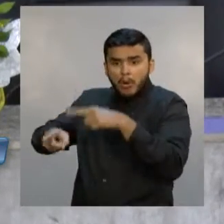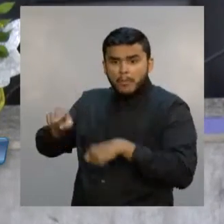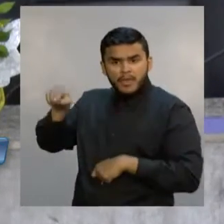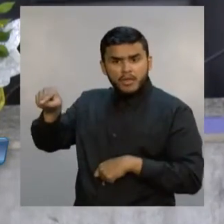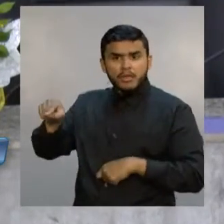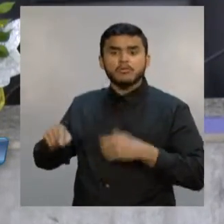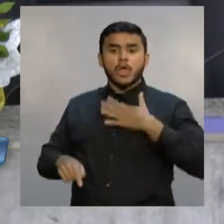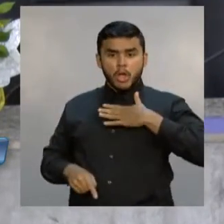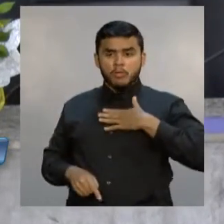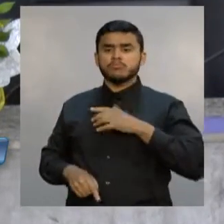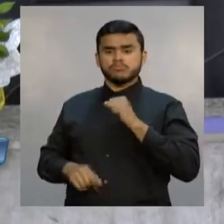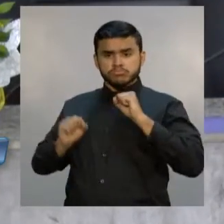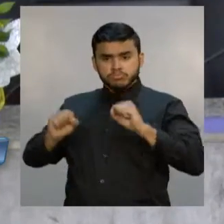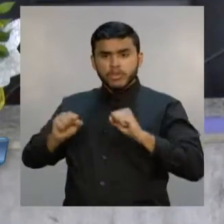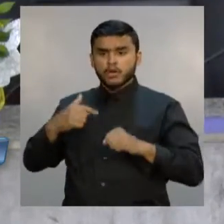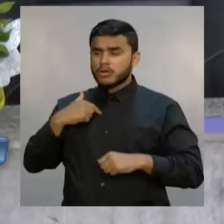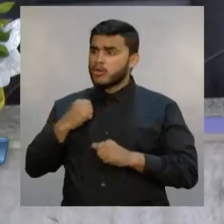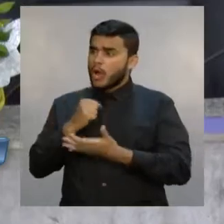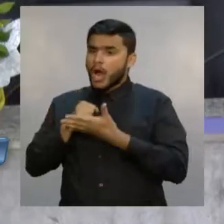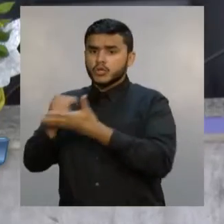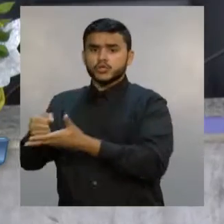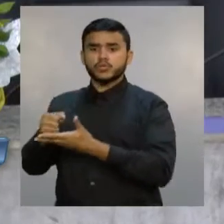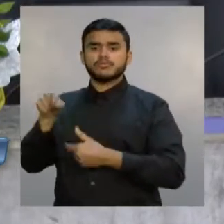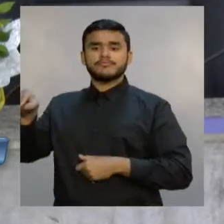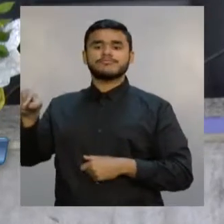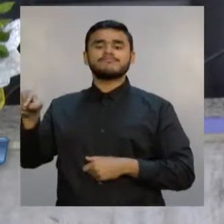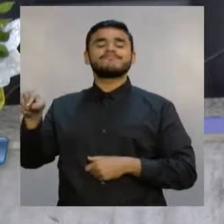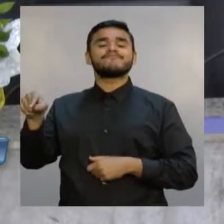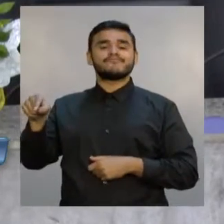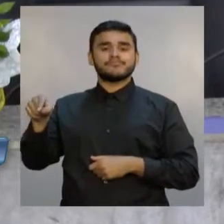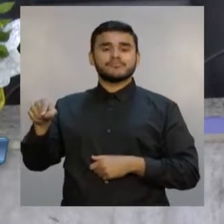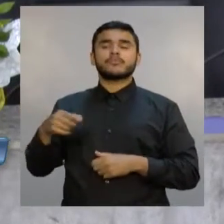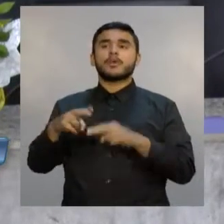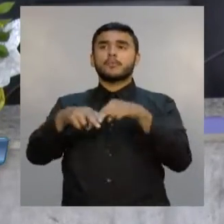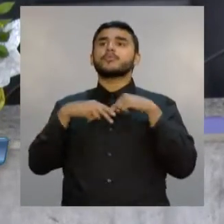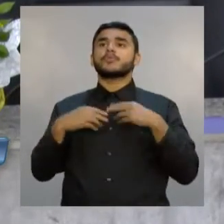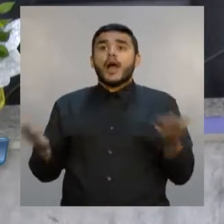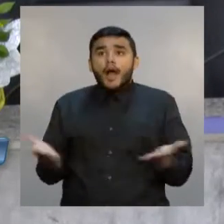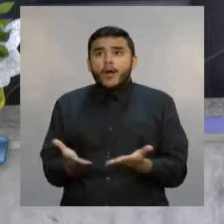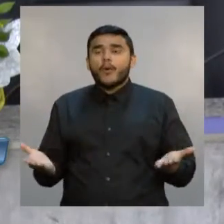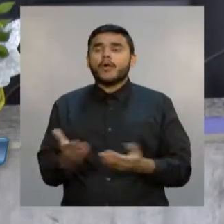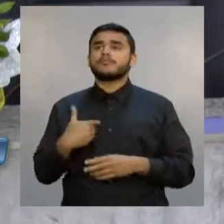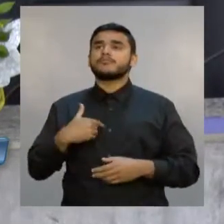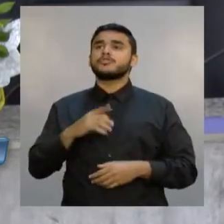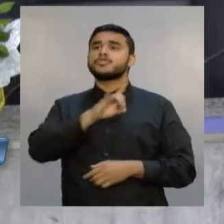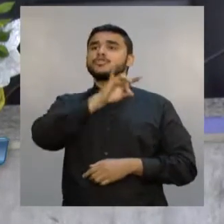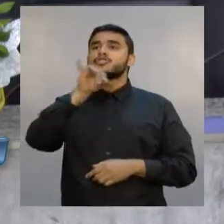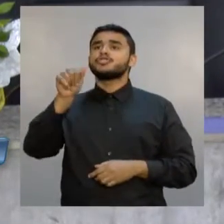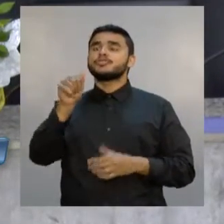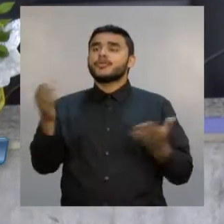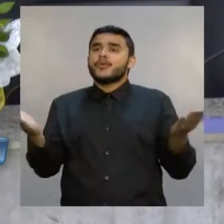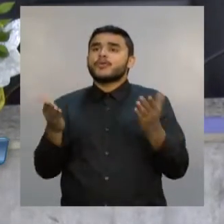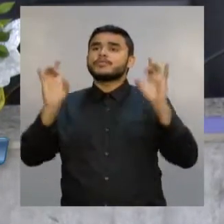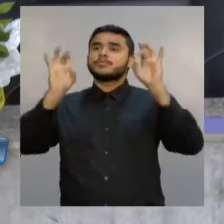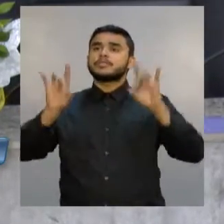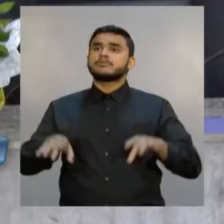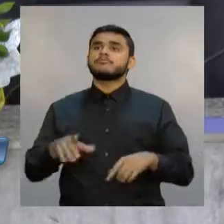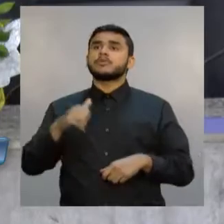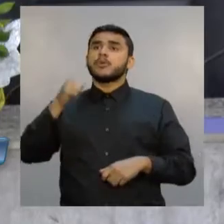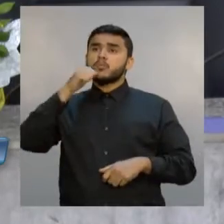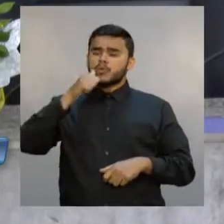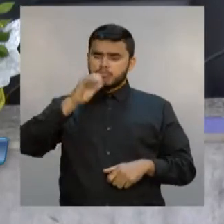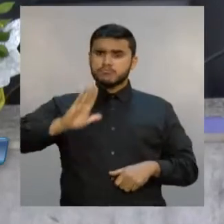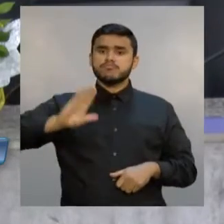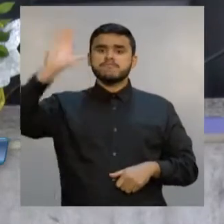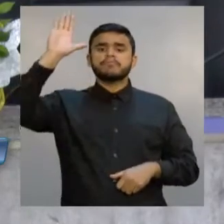depender de mim, a senhora vai falar. Então, esse é o momento propício para eu dizer isso nesse Dia da Mulher, que as mulheres têm o direito à